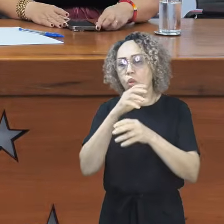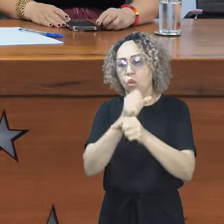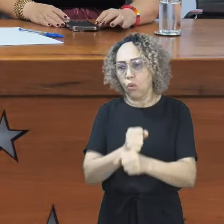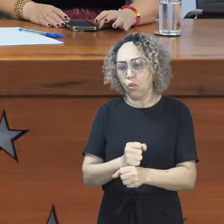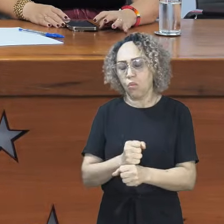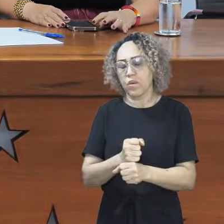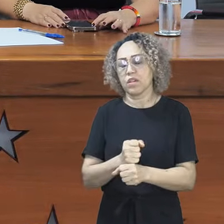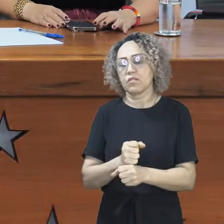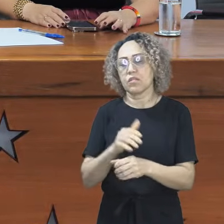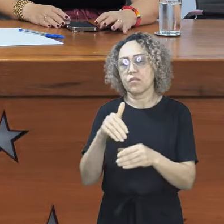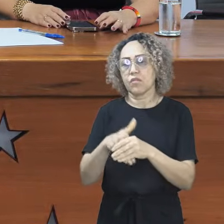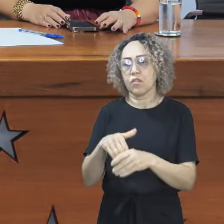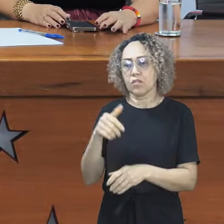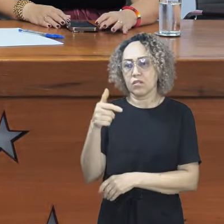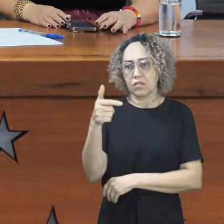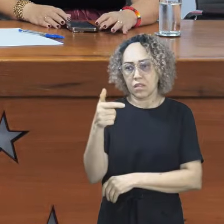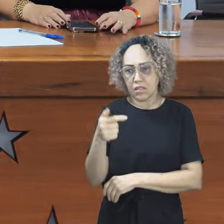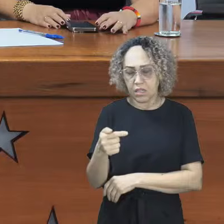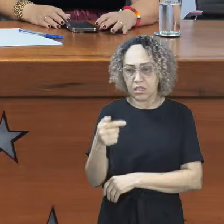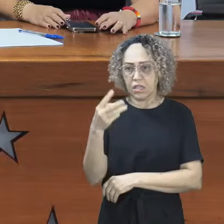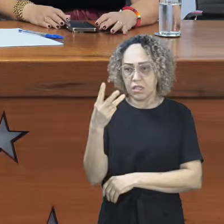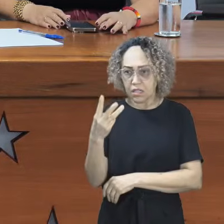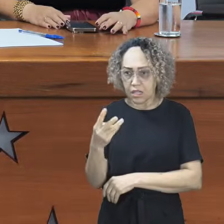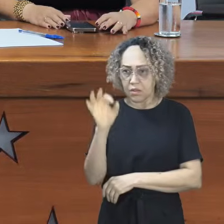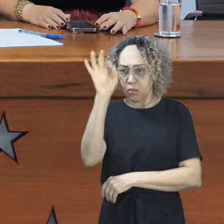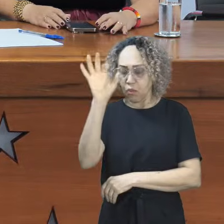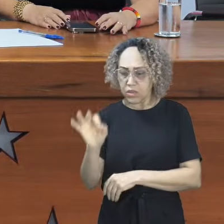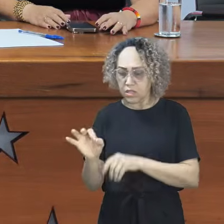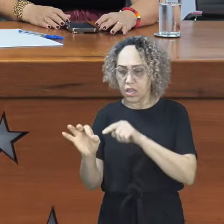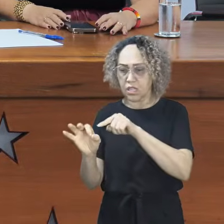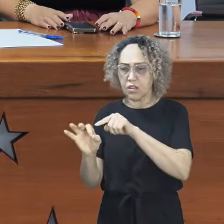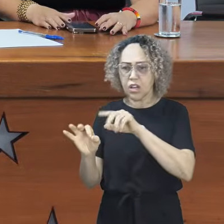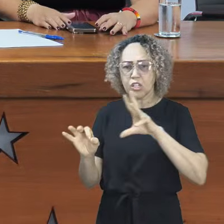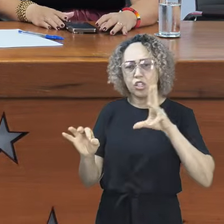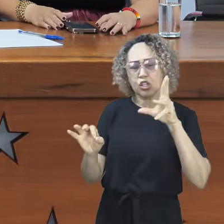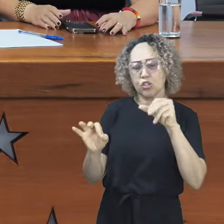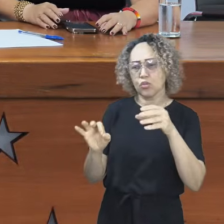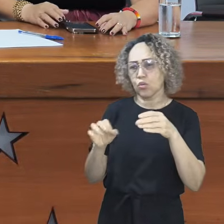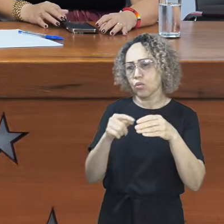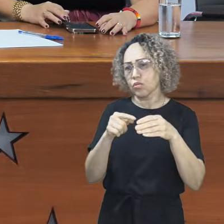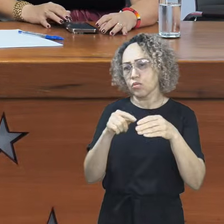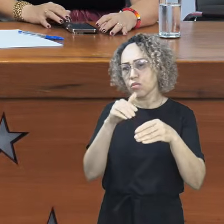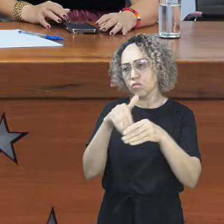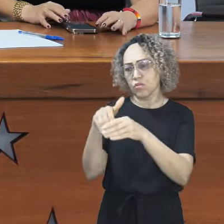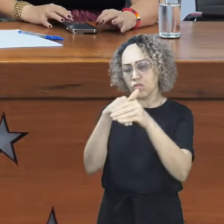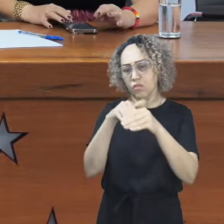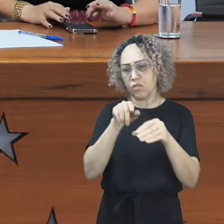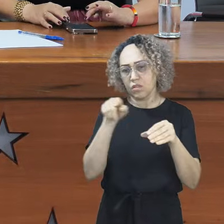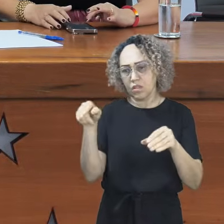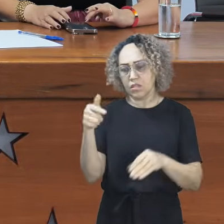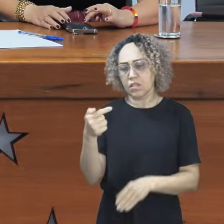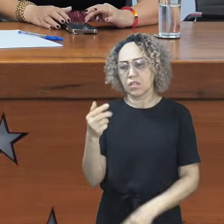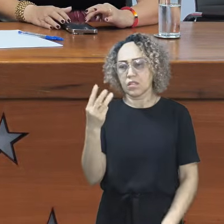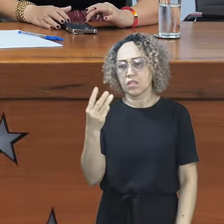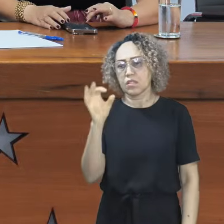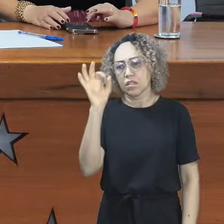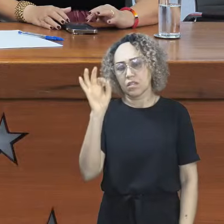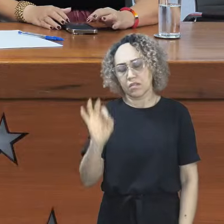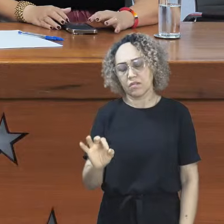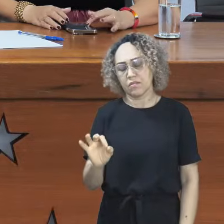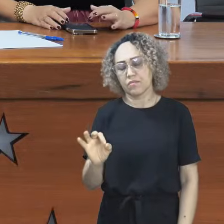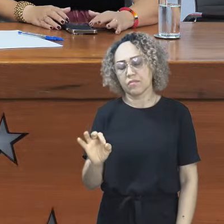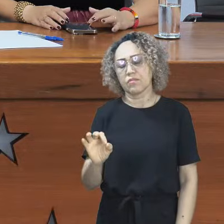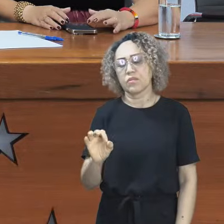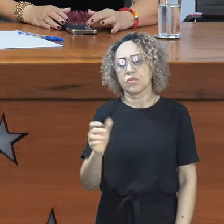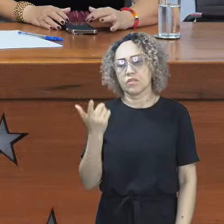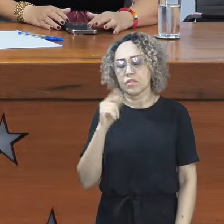muito grande para dirigir, para conduzir o partido. Também falei sobre o fato de que